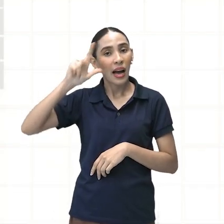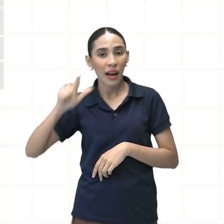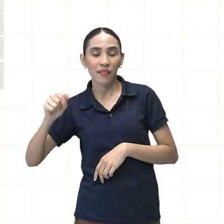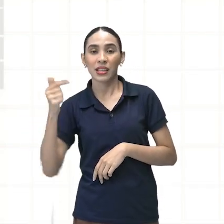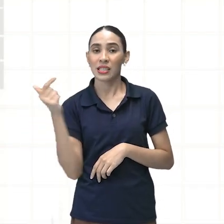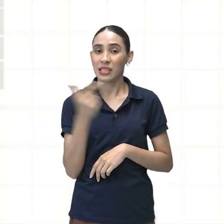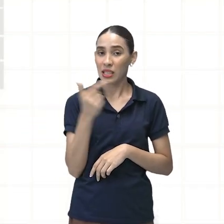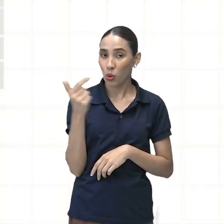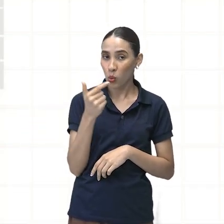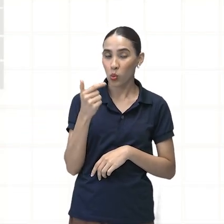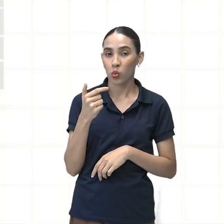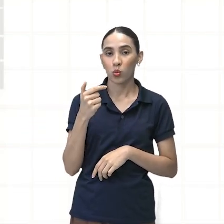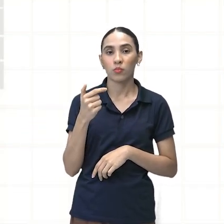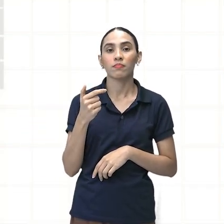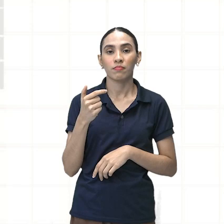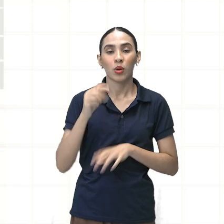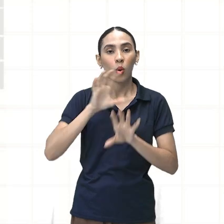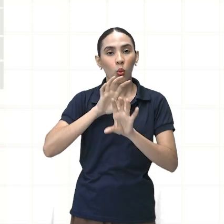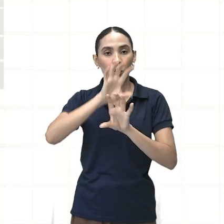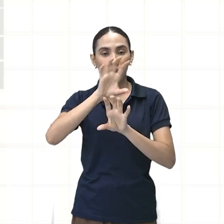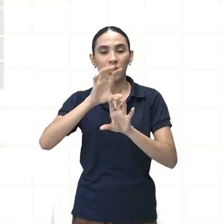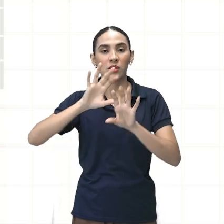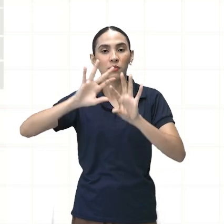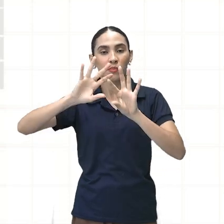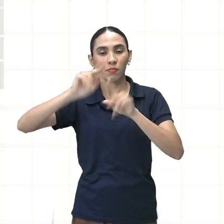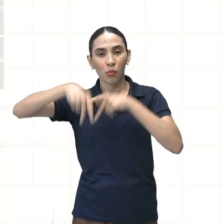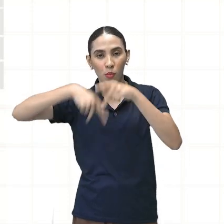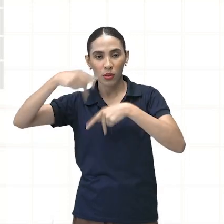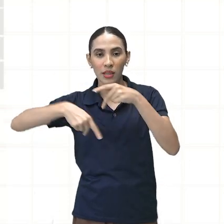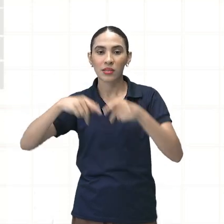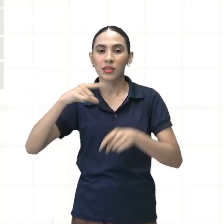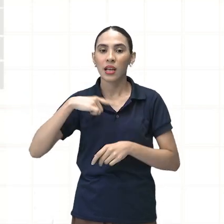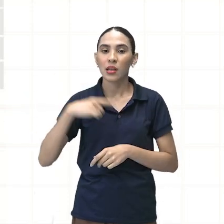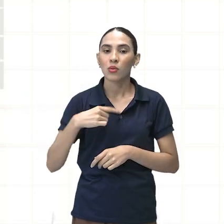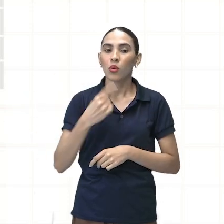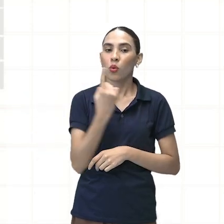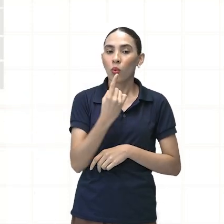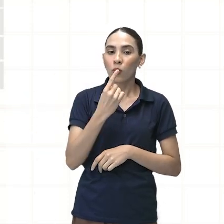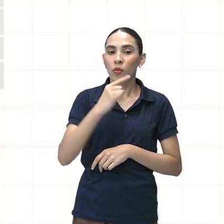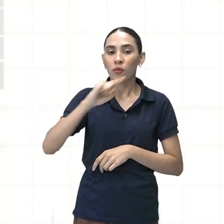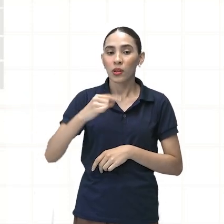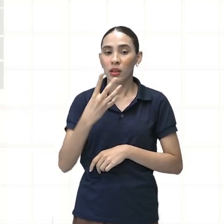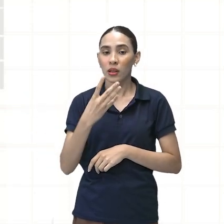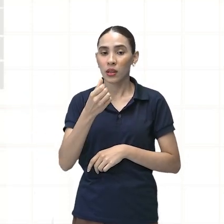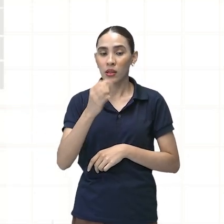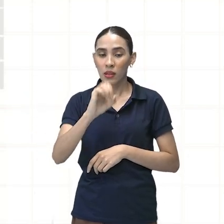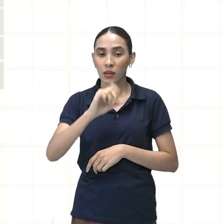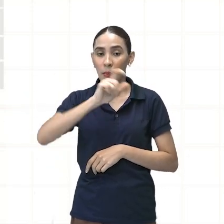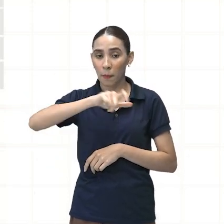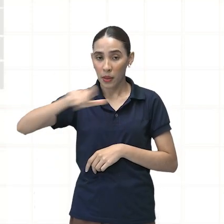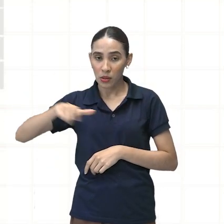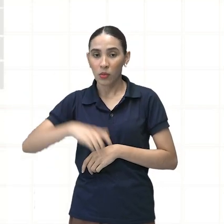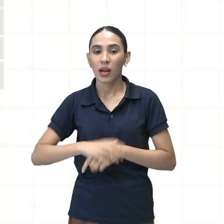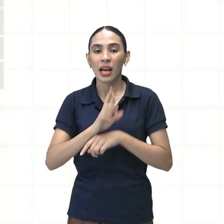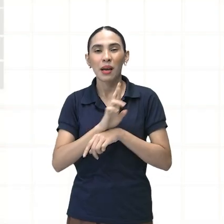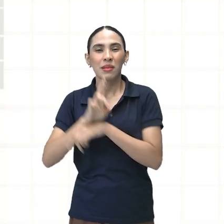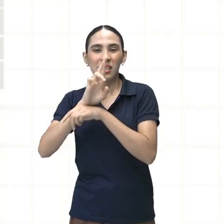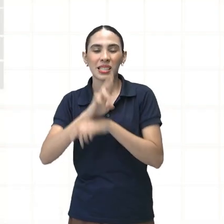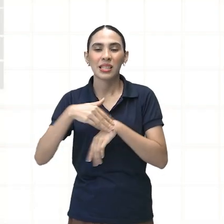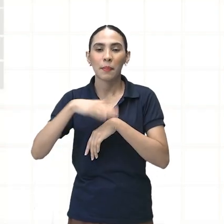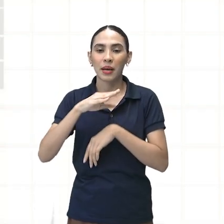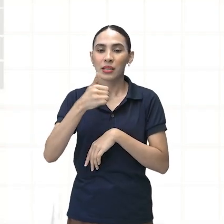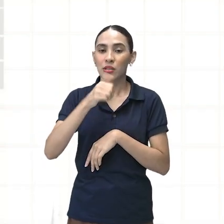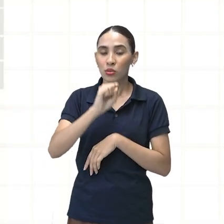continente mais populoso, com aproximadamente 1,4 bilhão de habitantes. Isso representa um pouco mais